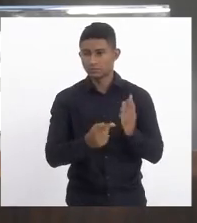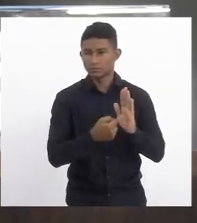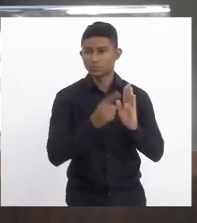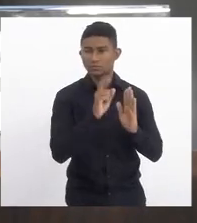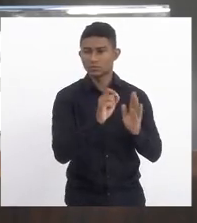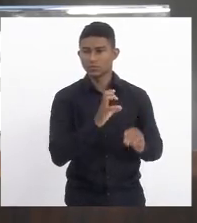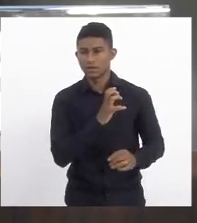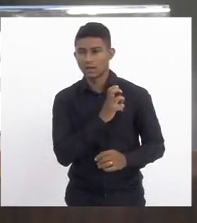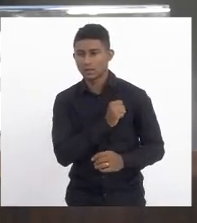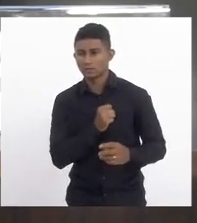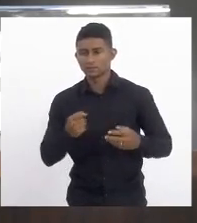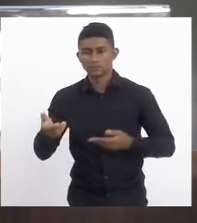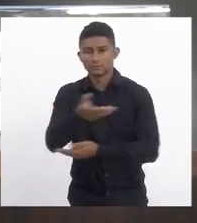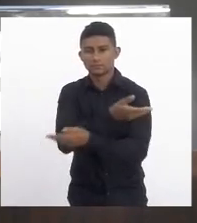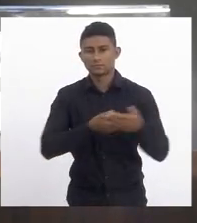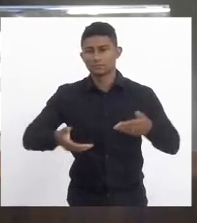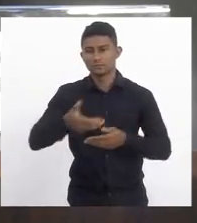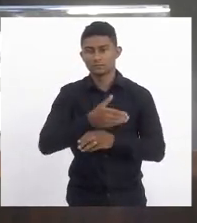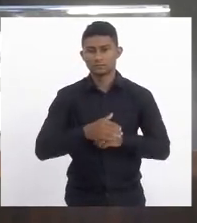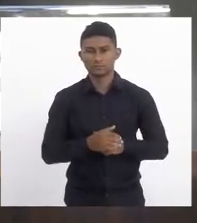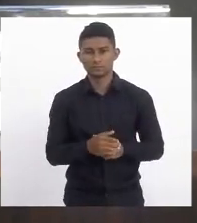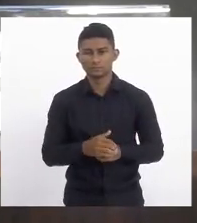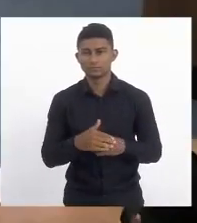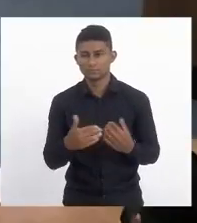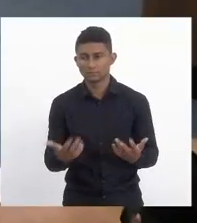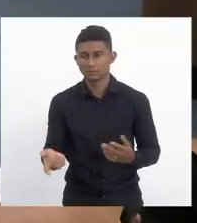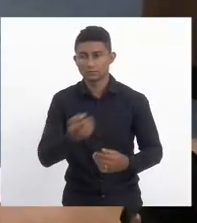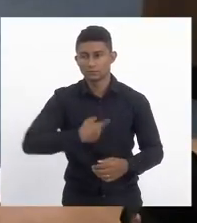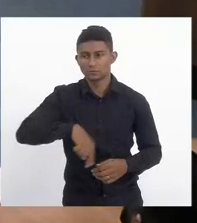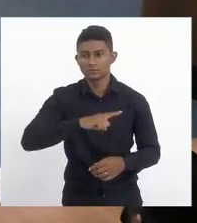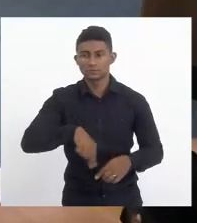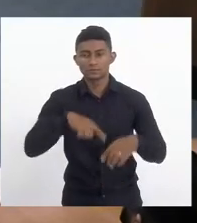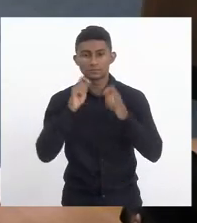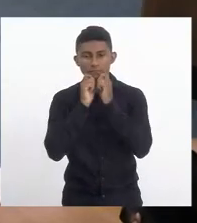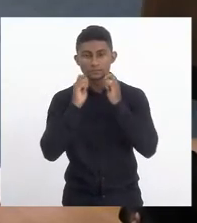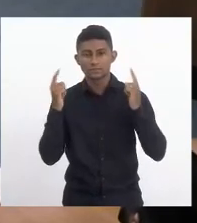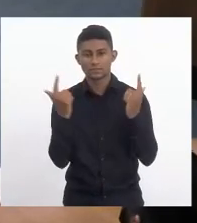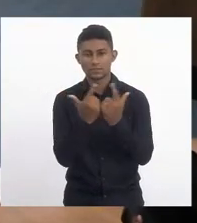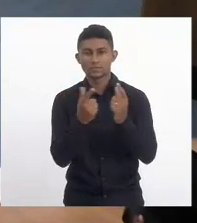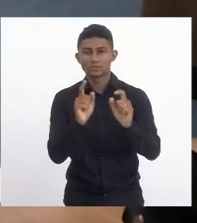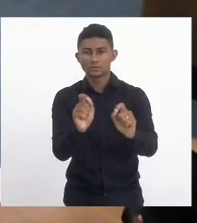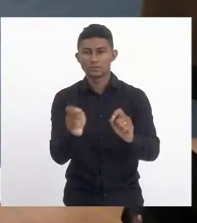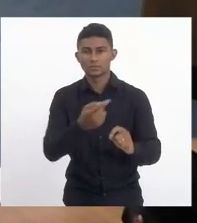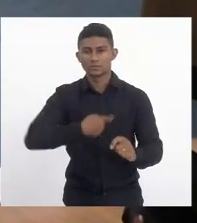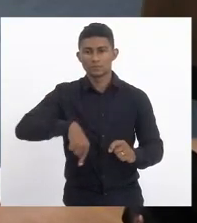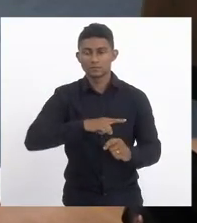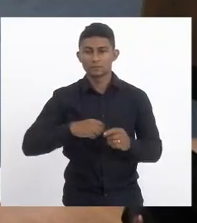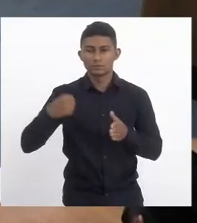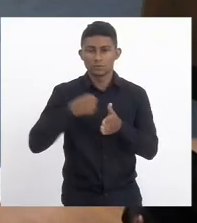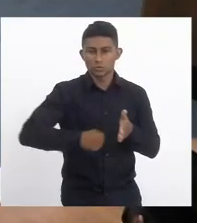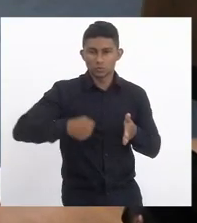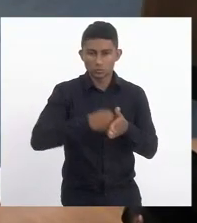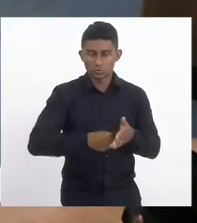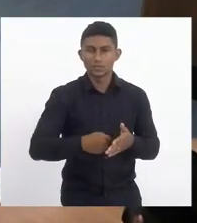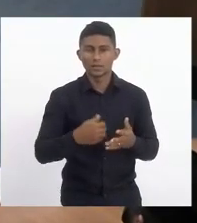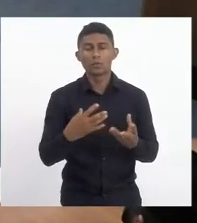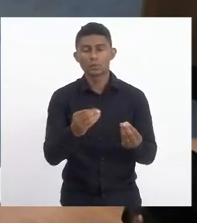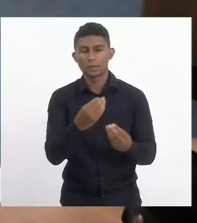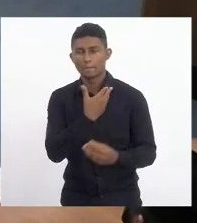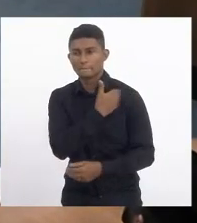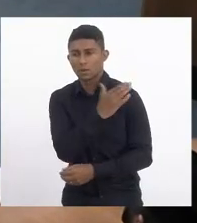uns aos outros como eu vos amei. Nós, na Alerj, temos procurado nos engajar nessa luta contra o